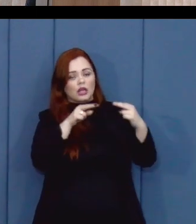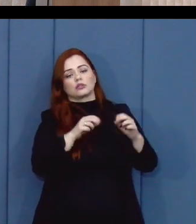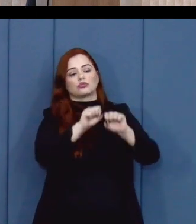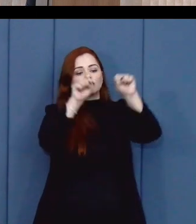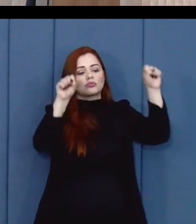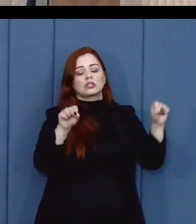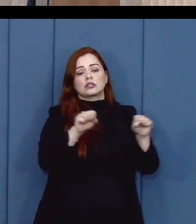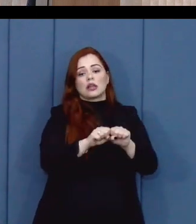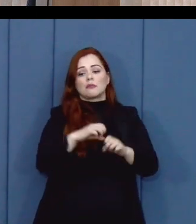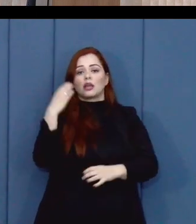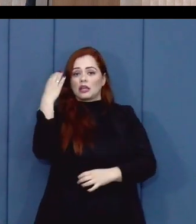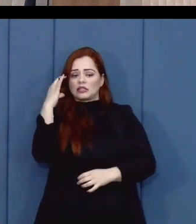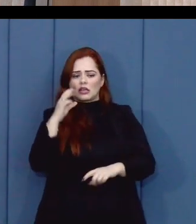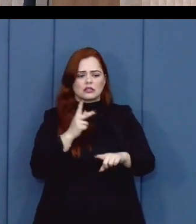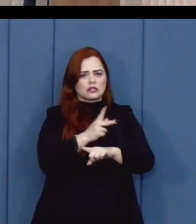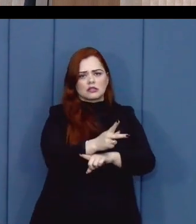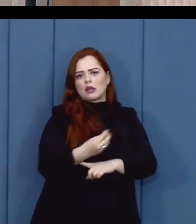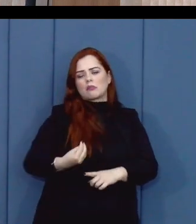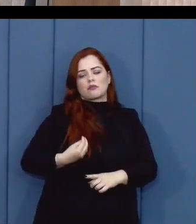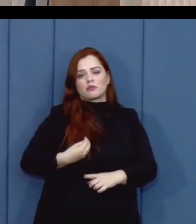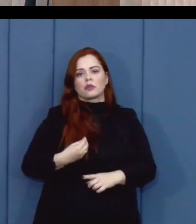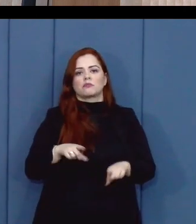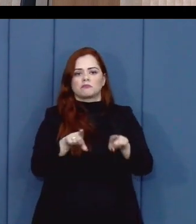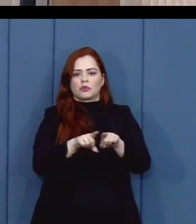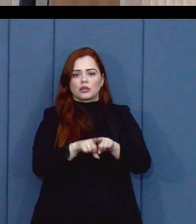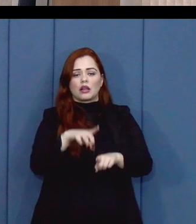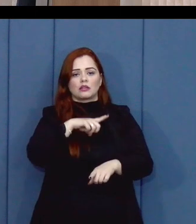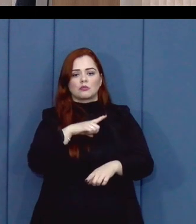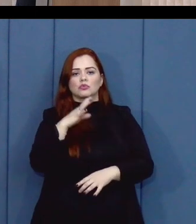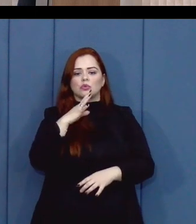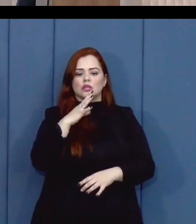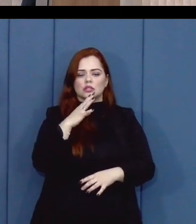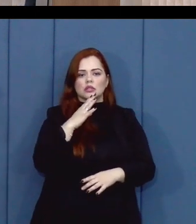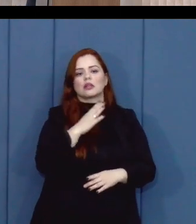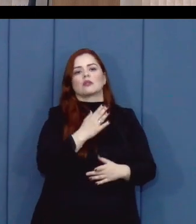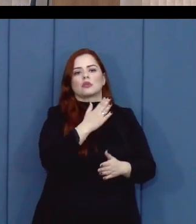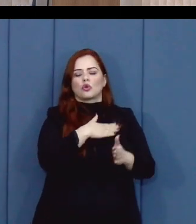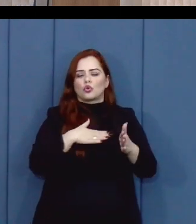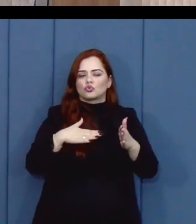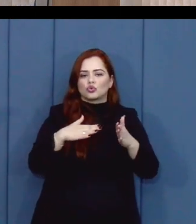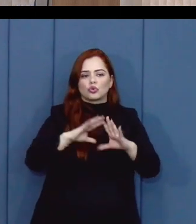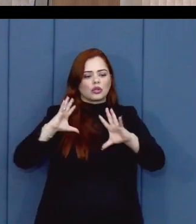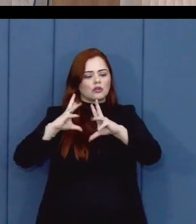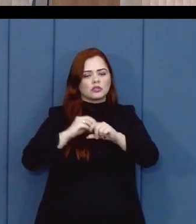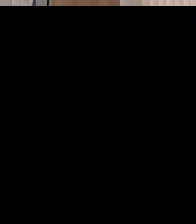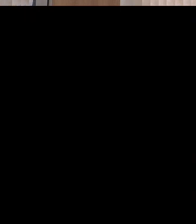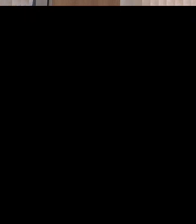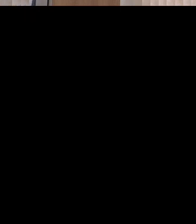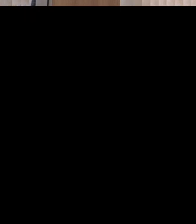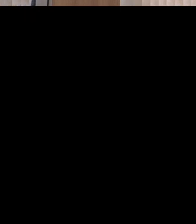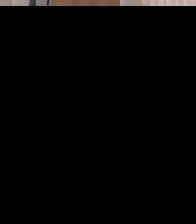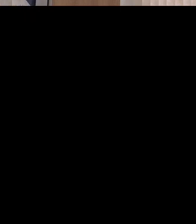E a ciência esteve presente, porque nós contamos fortemente com o conhecimento acadêmico nessa revisão desse trabalho. Então, quando